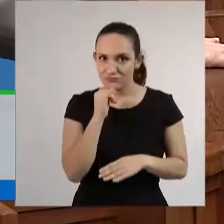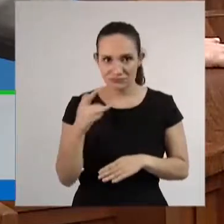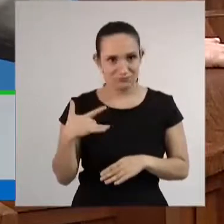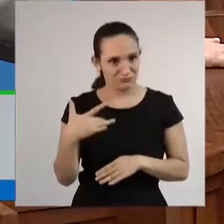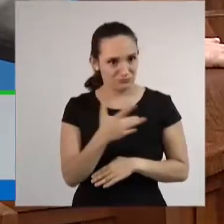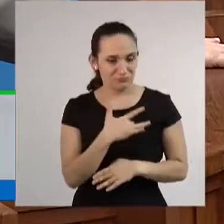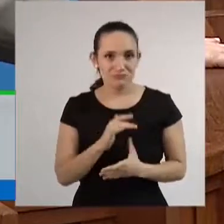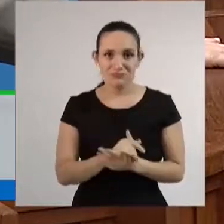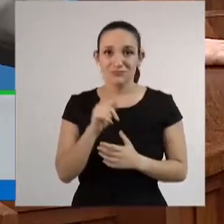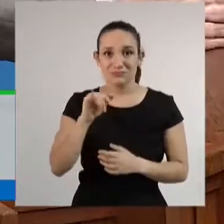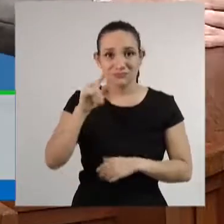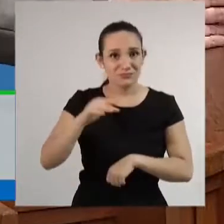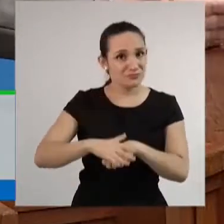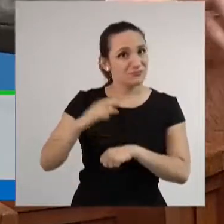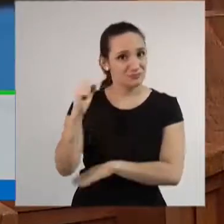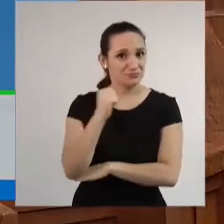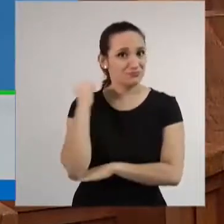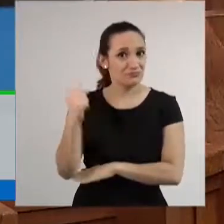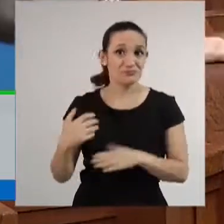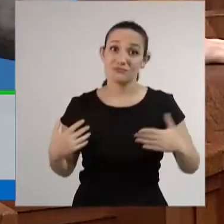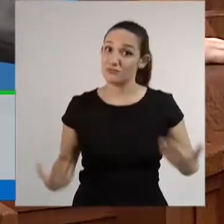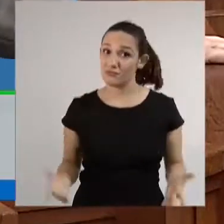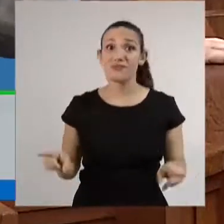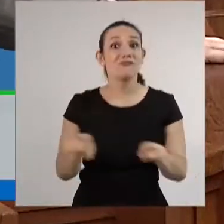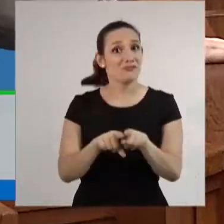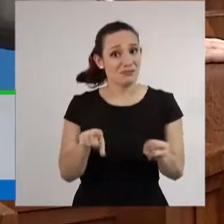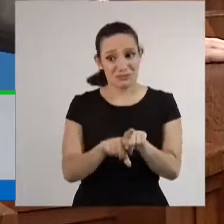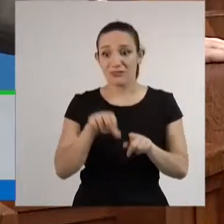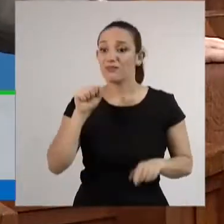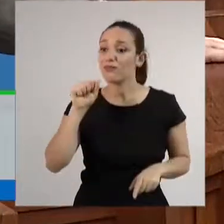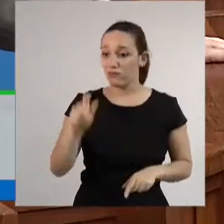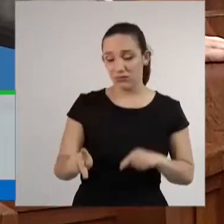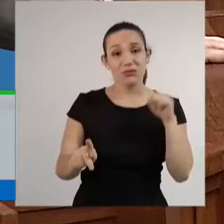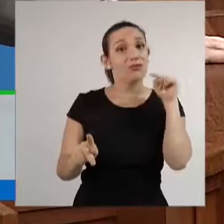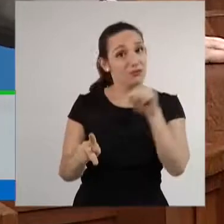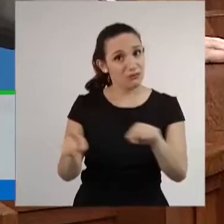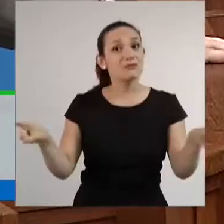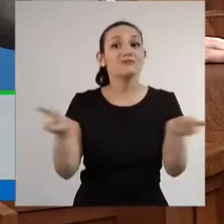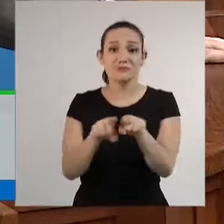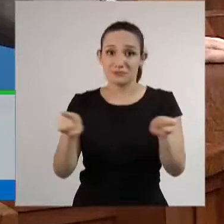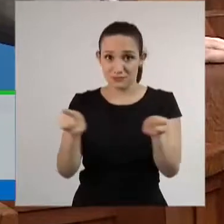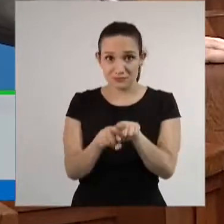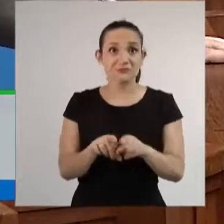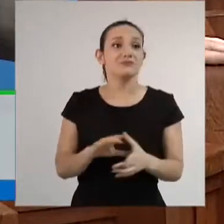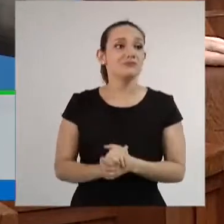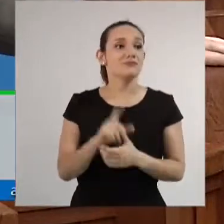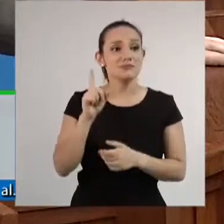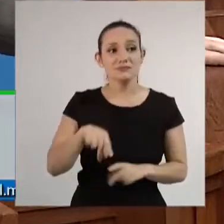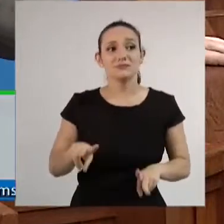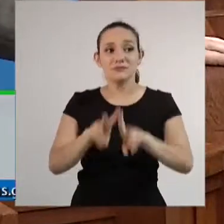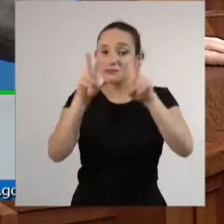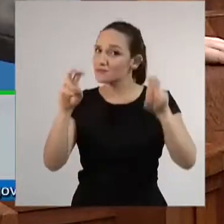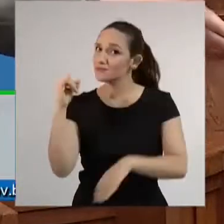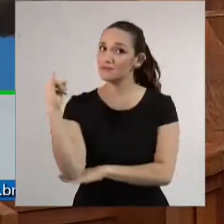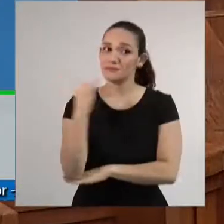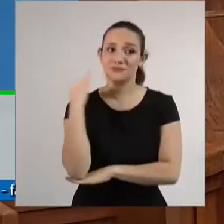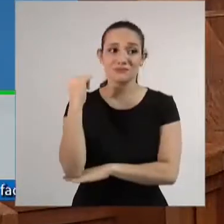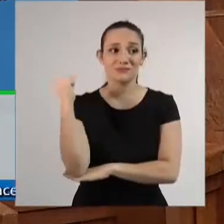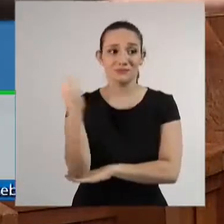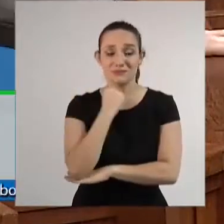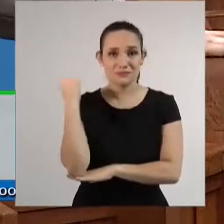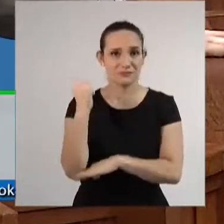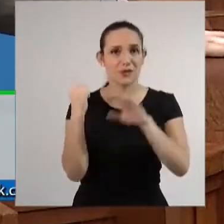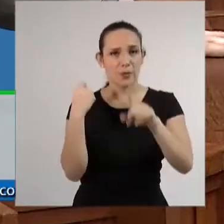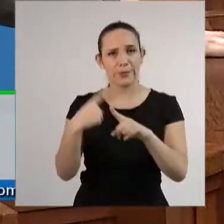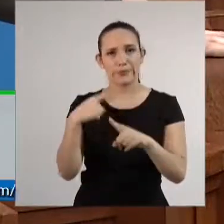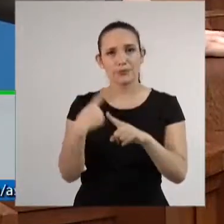alta complexidade, e na Previdência Social também é um assunto extremamente grave. Mais